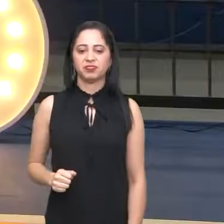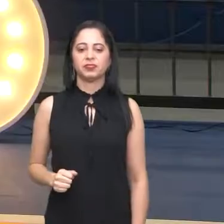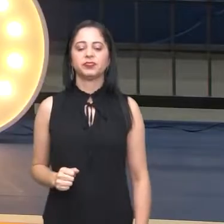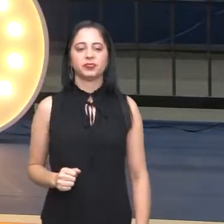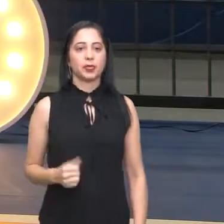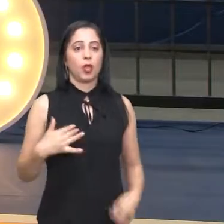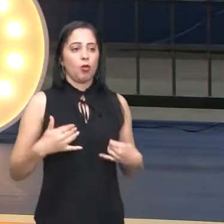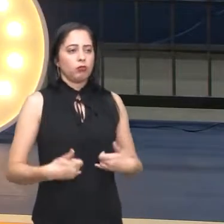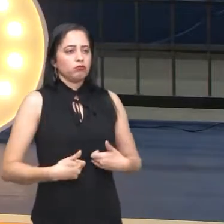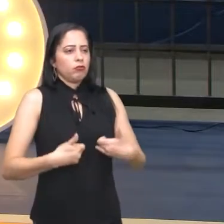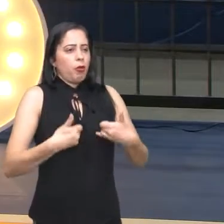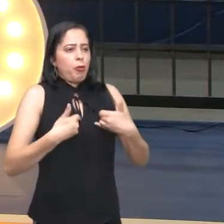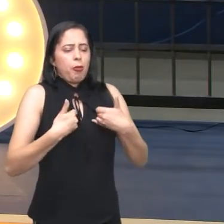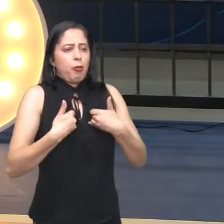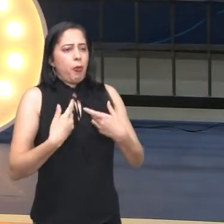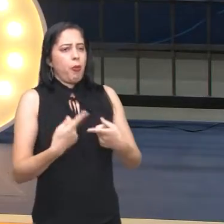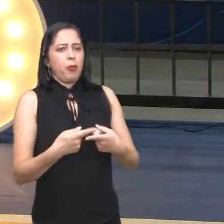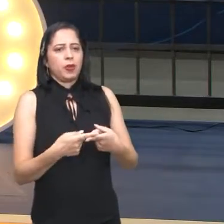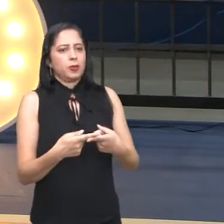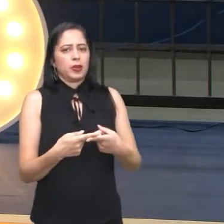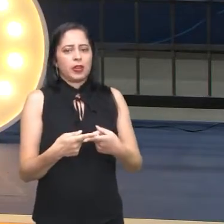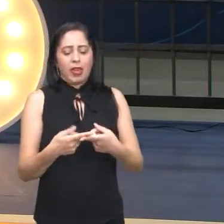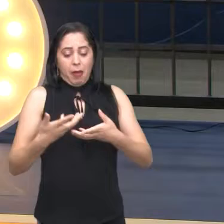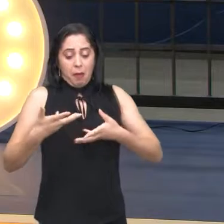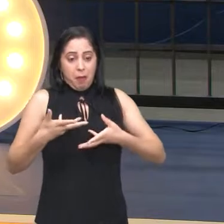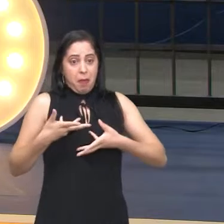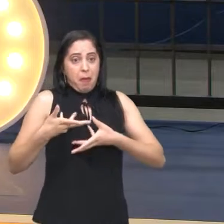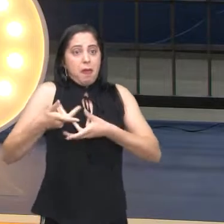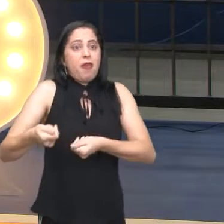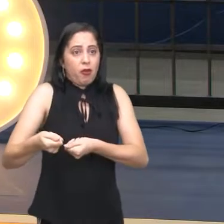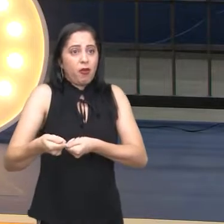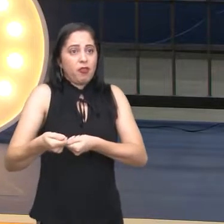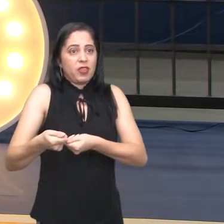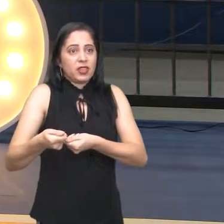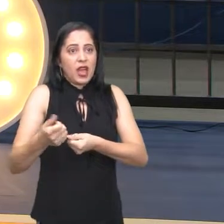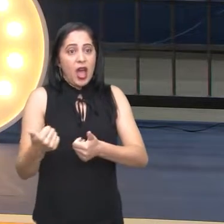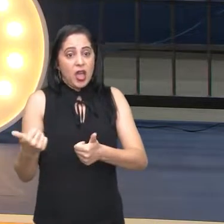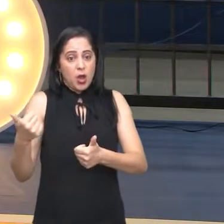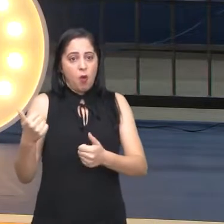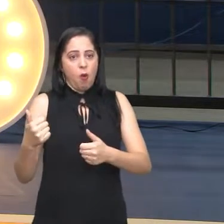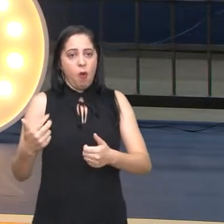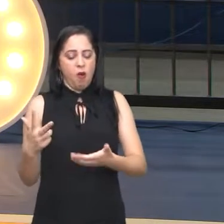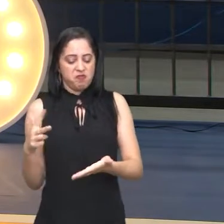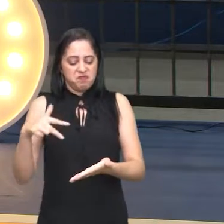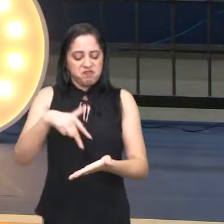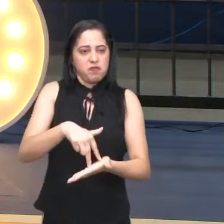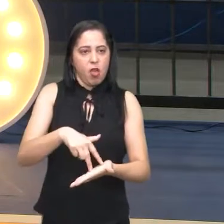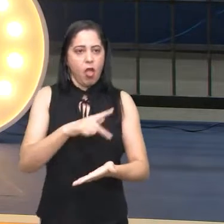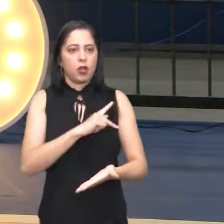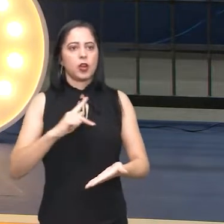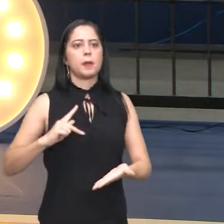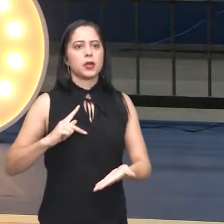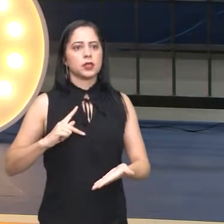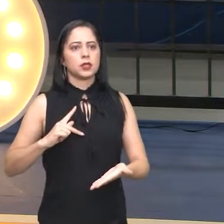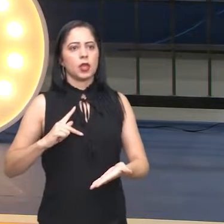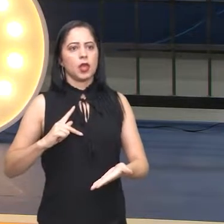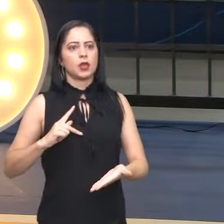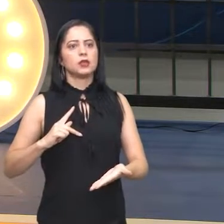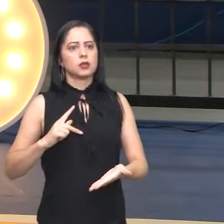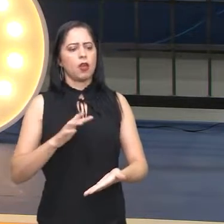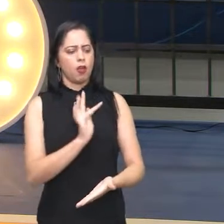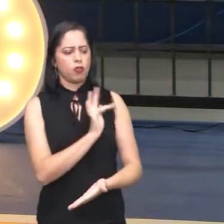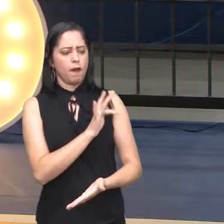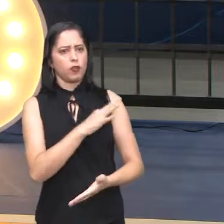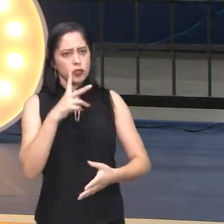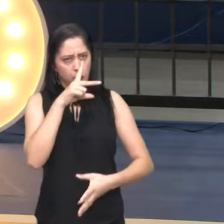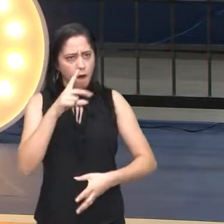Campos. Olha, muito me orgulha, desde ter recebido o convite para assumir a presidência de uma instituição tão forte em São José dos Campos